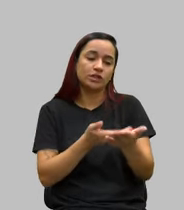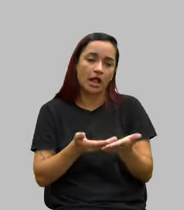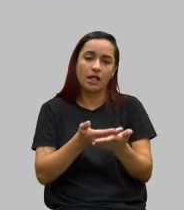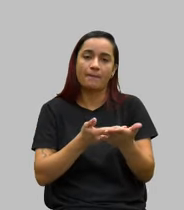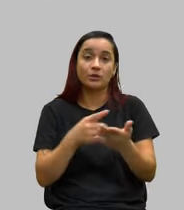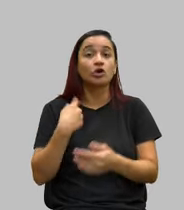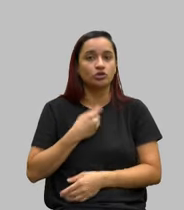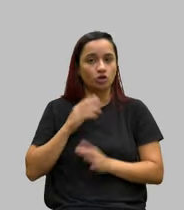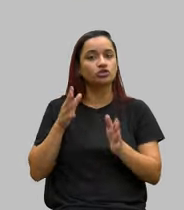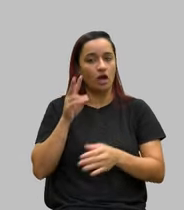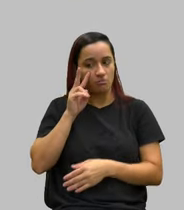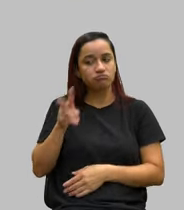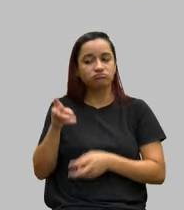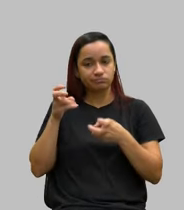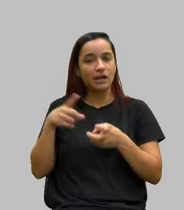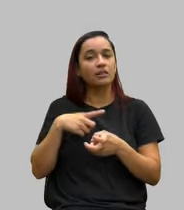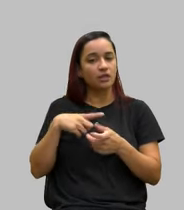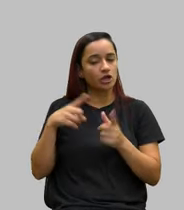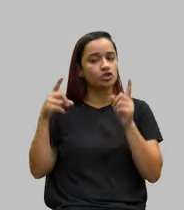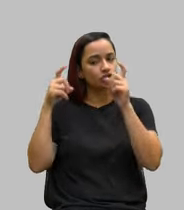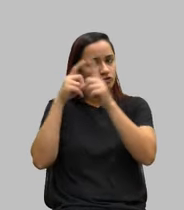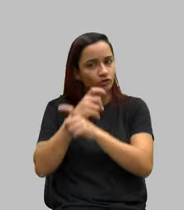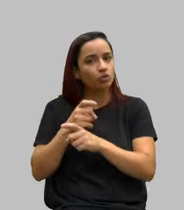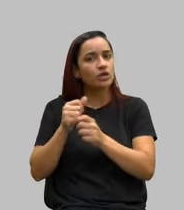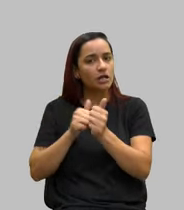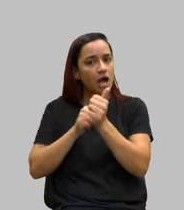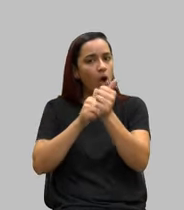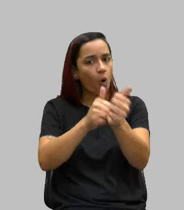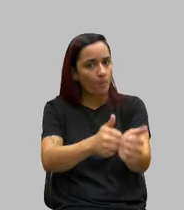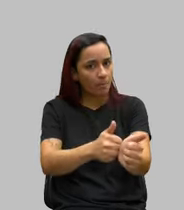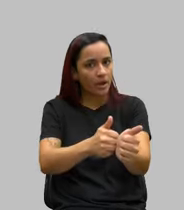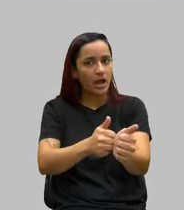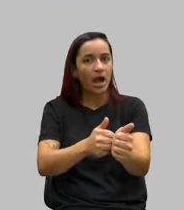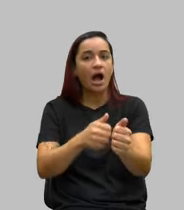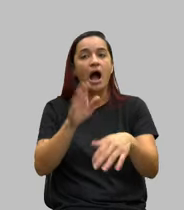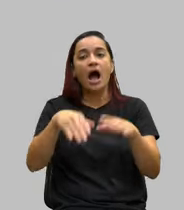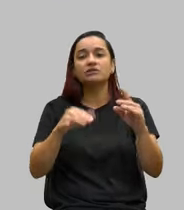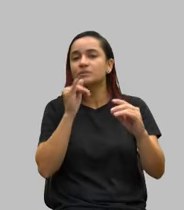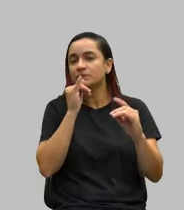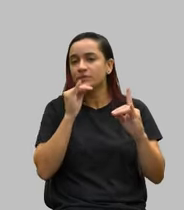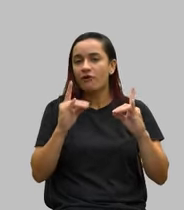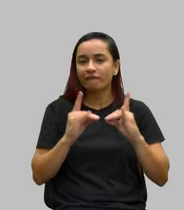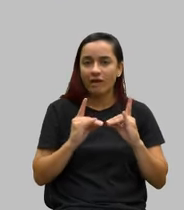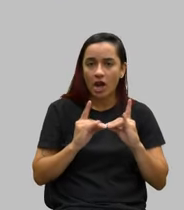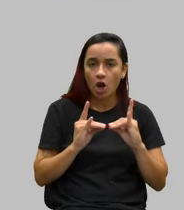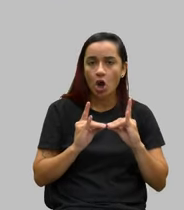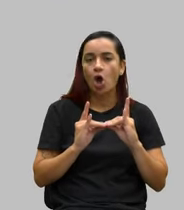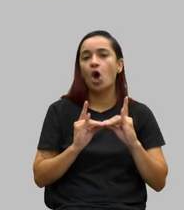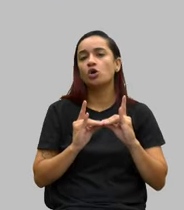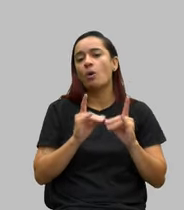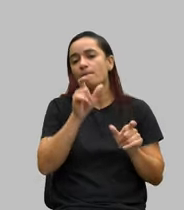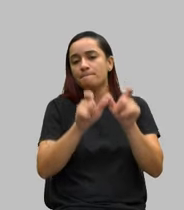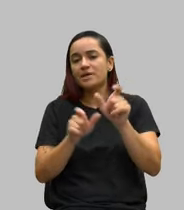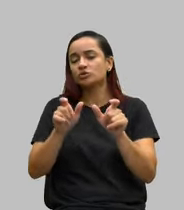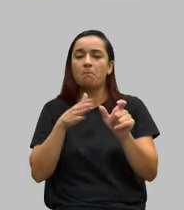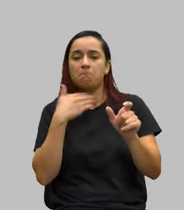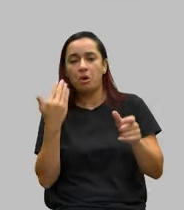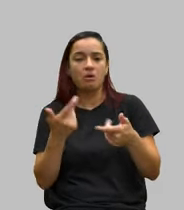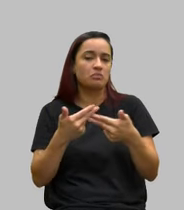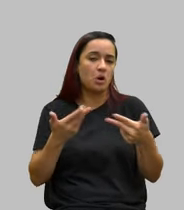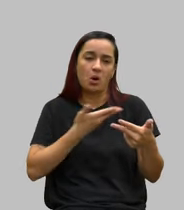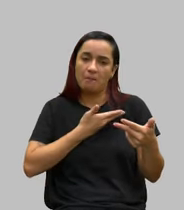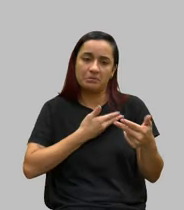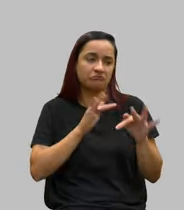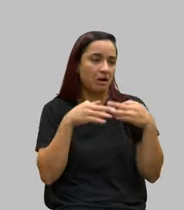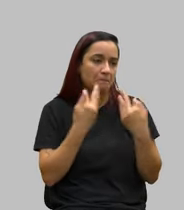aí dificuldade até paraa Condução do detento para um velório de um de um ente querido por falta a às vezes